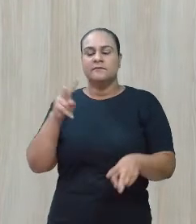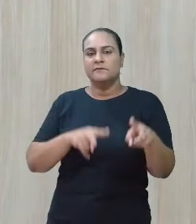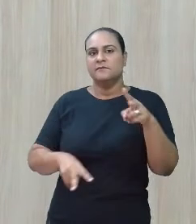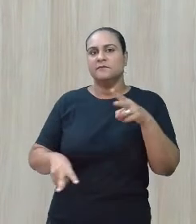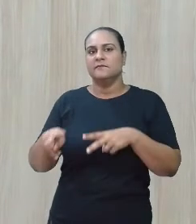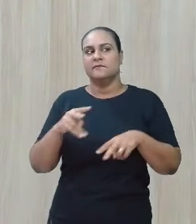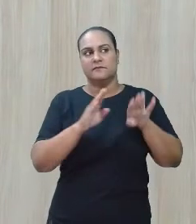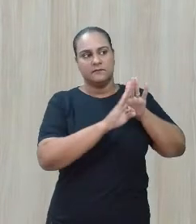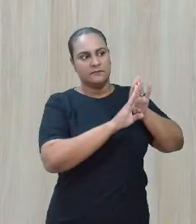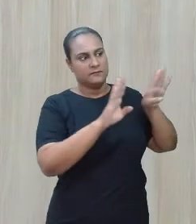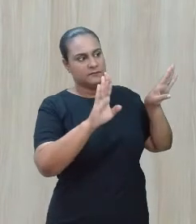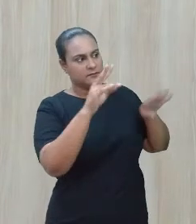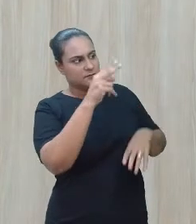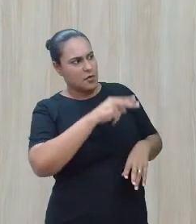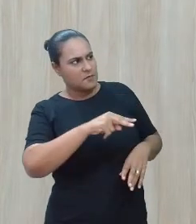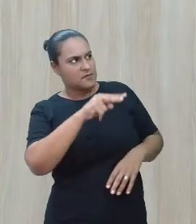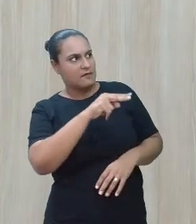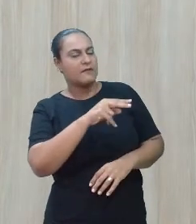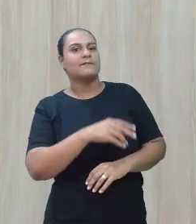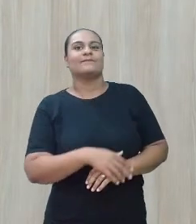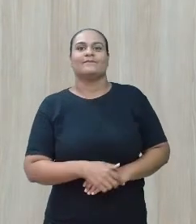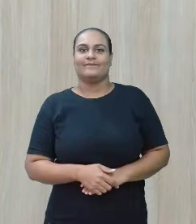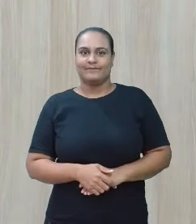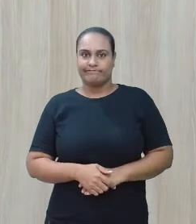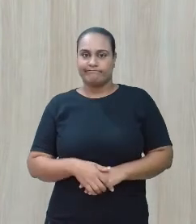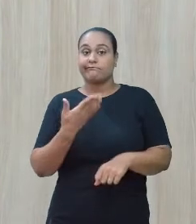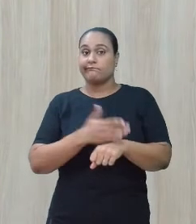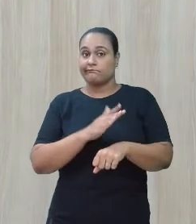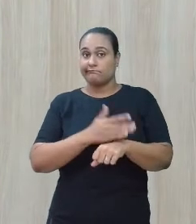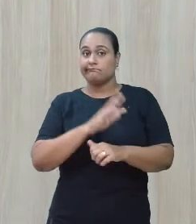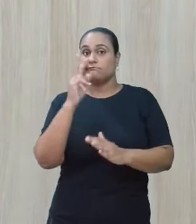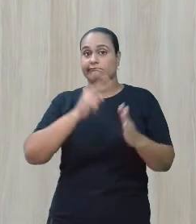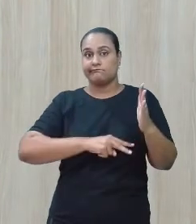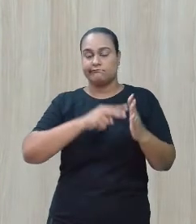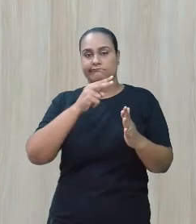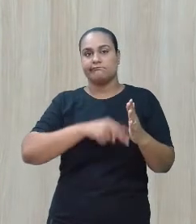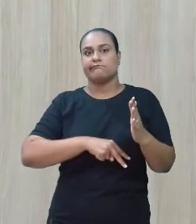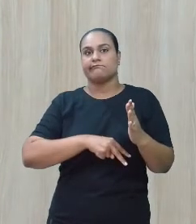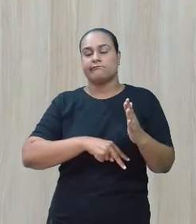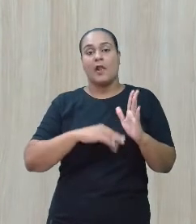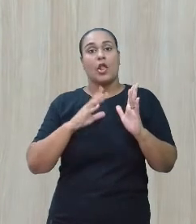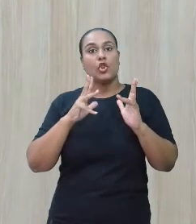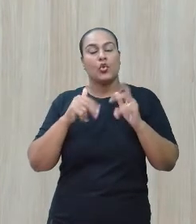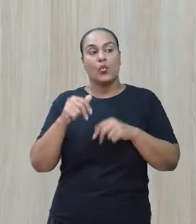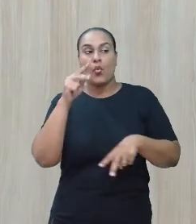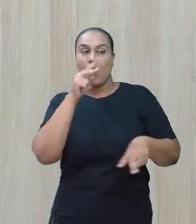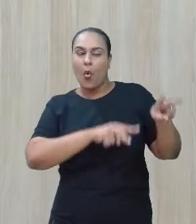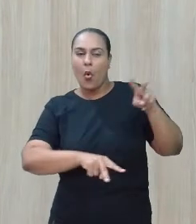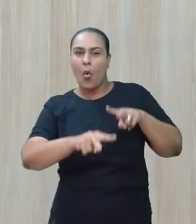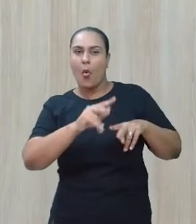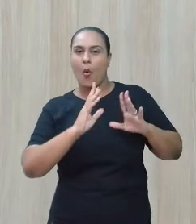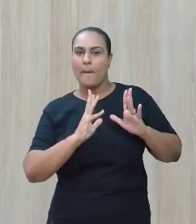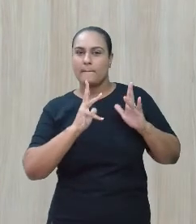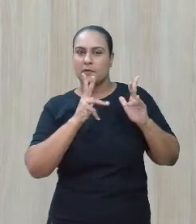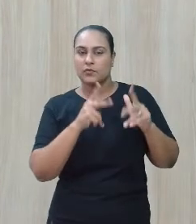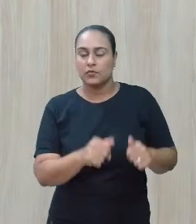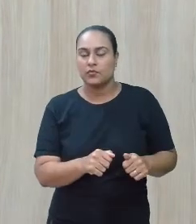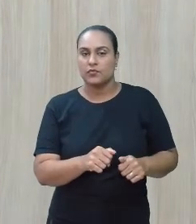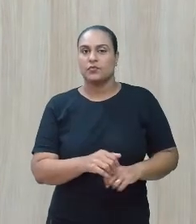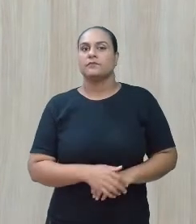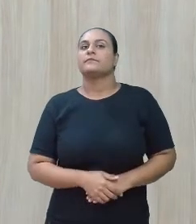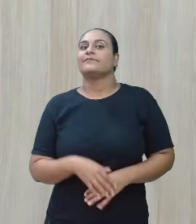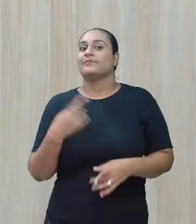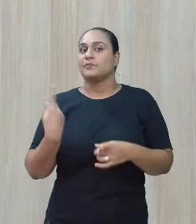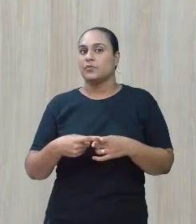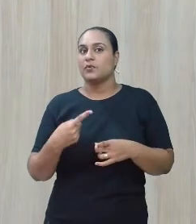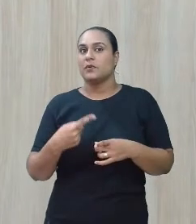está escrito no muro. E isso é prática de leitura, leia tudo, observe tudo, porque